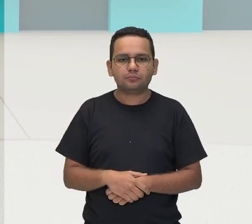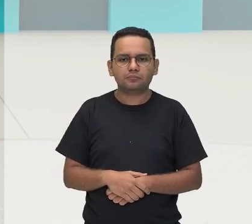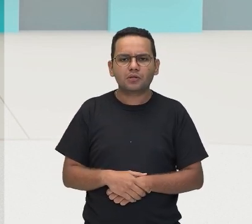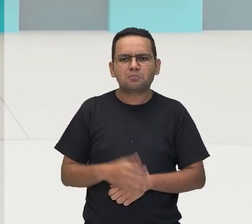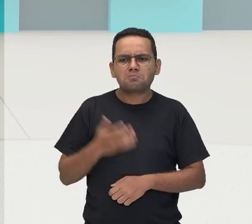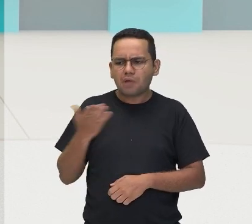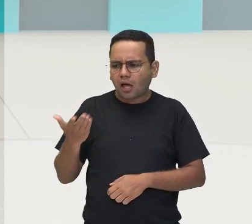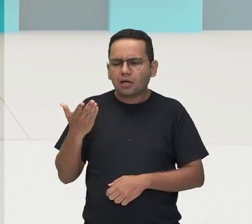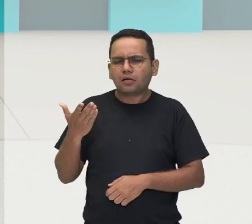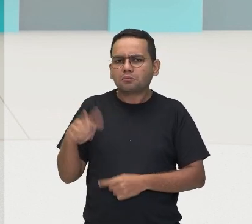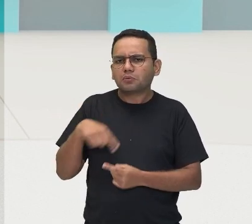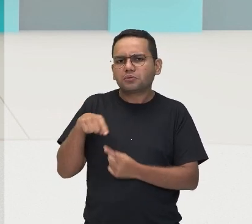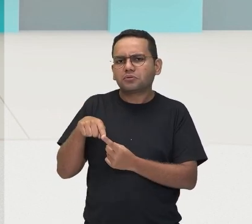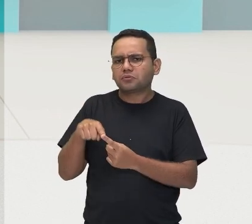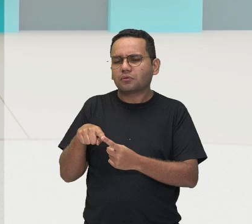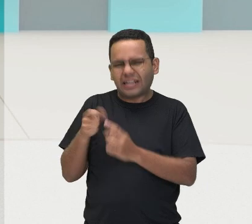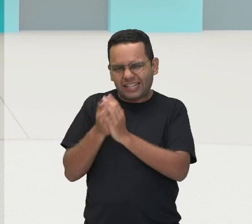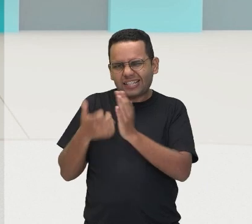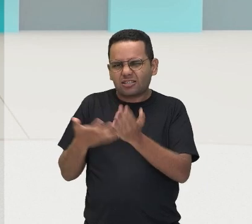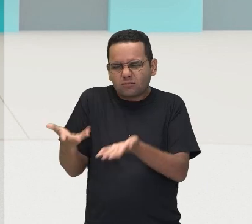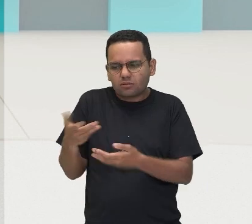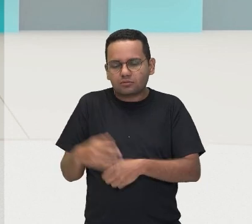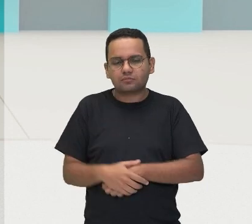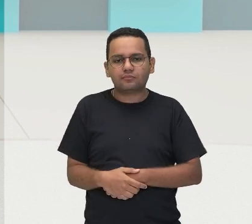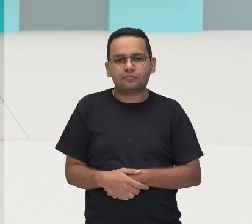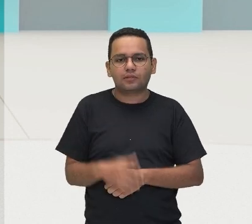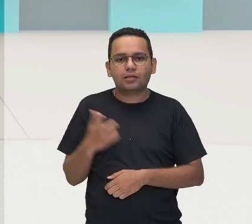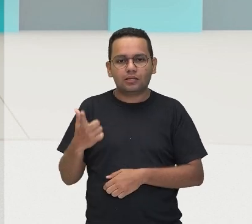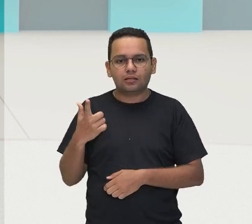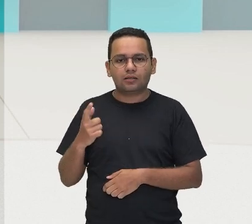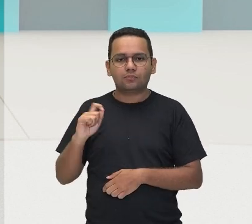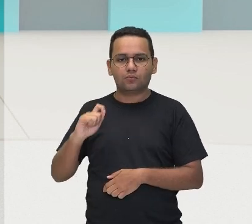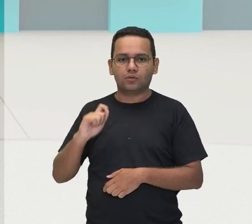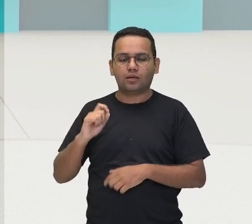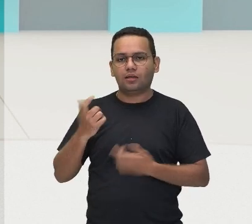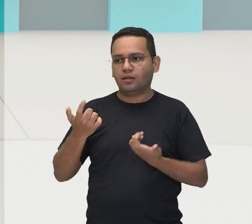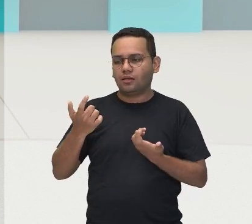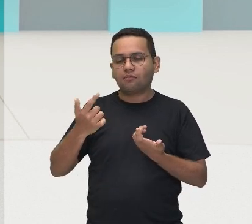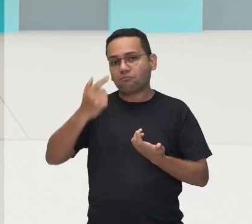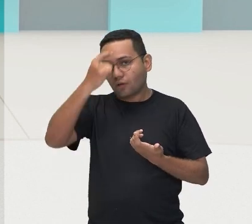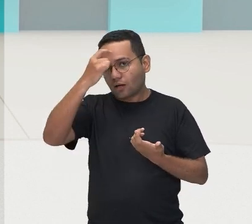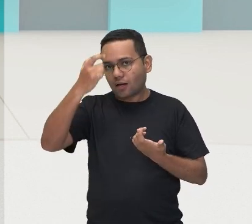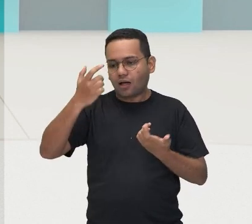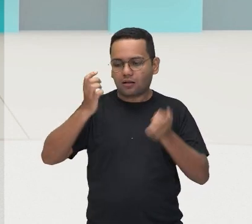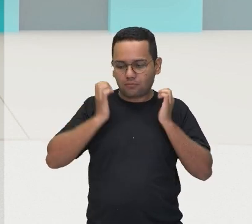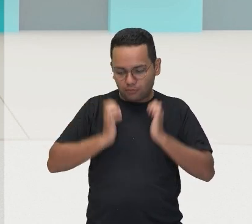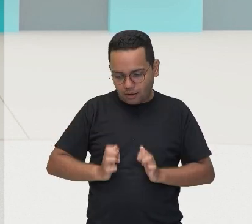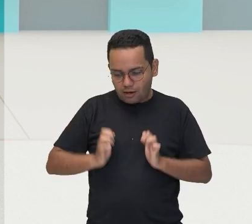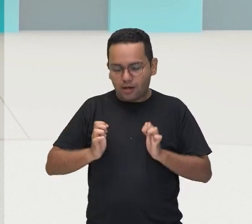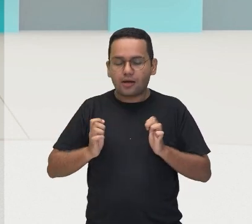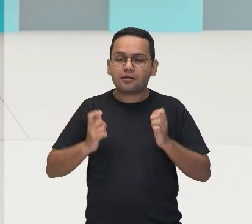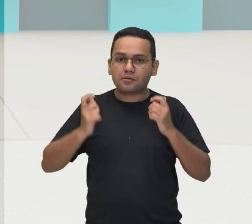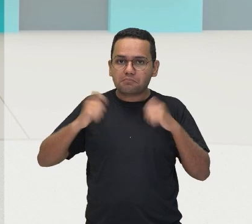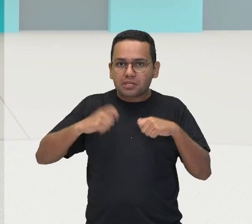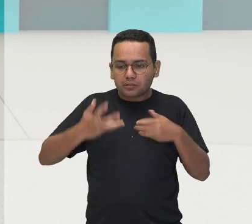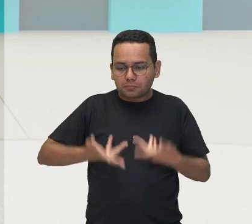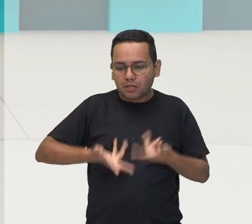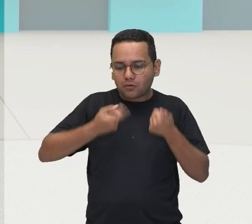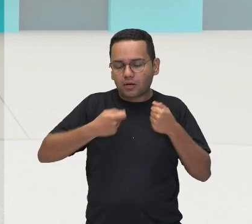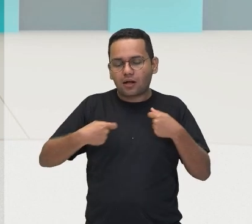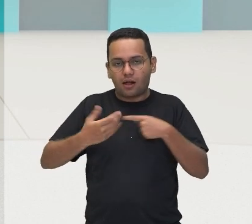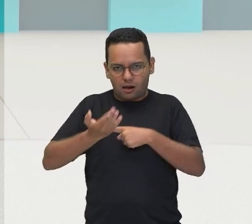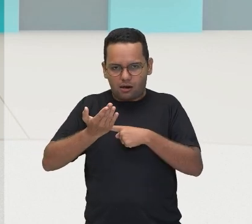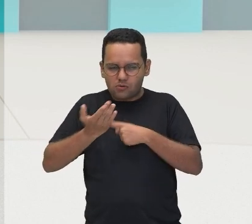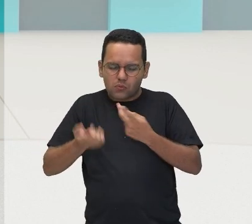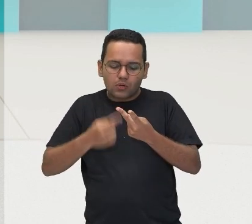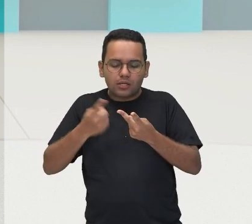ele tem o objetivo de aperfeiçoar o caráter através da disciplina do corpo e da mente. E